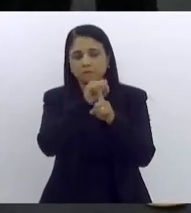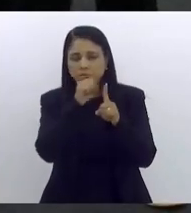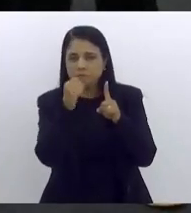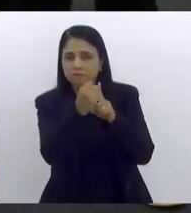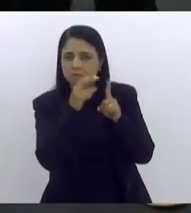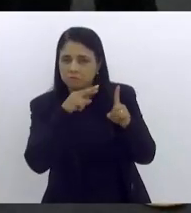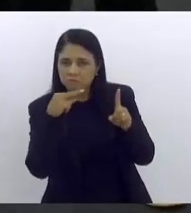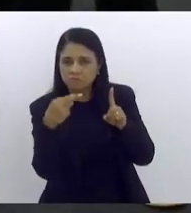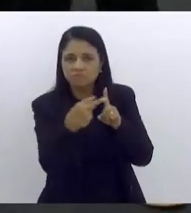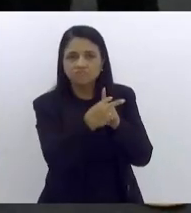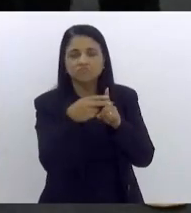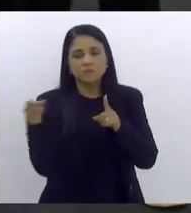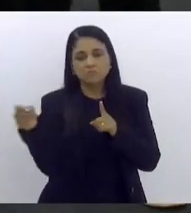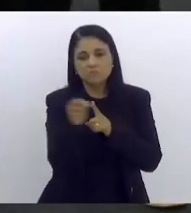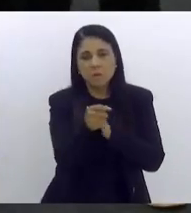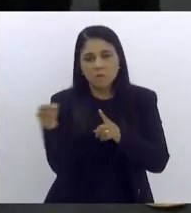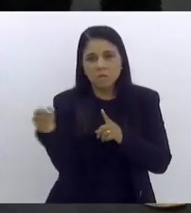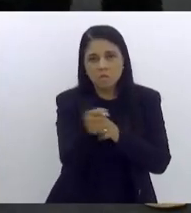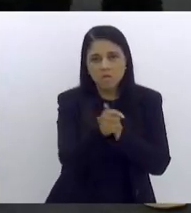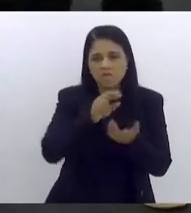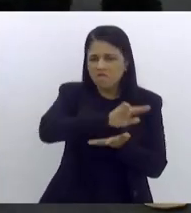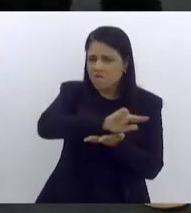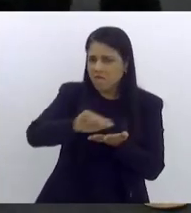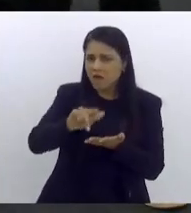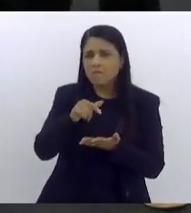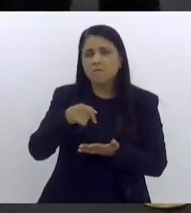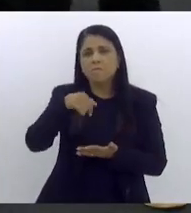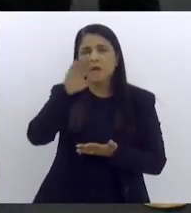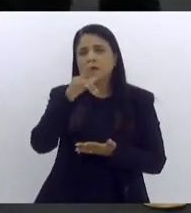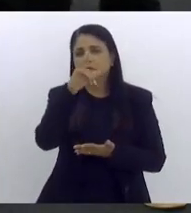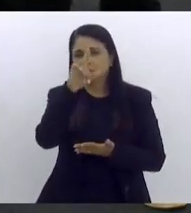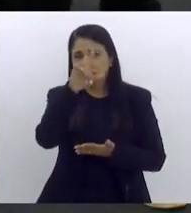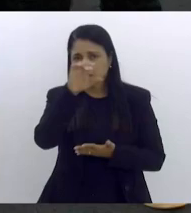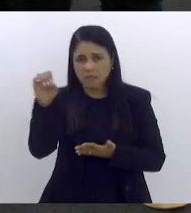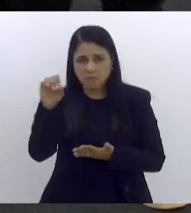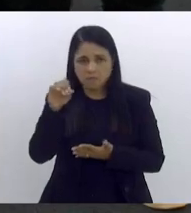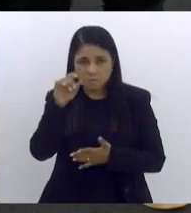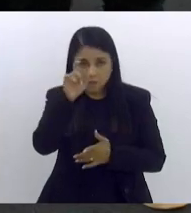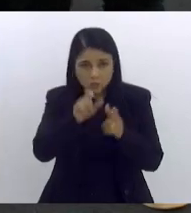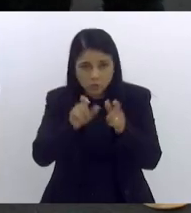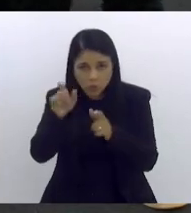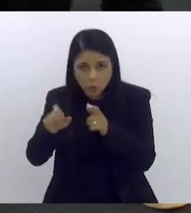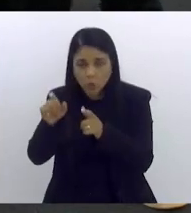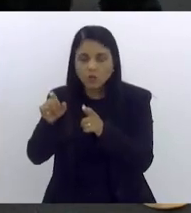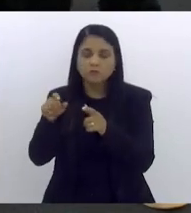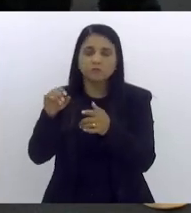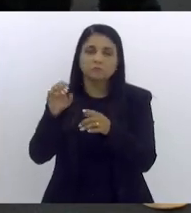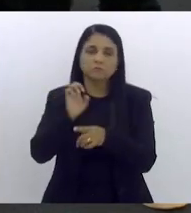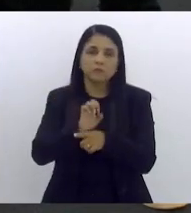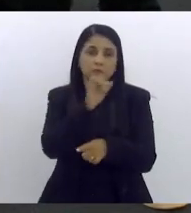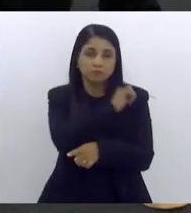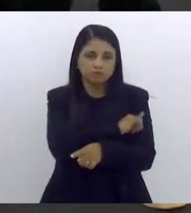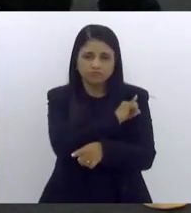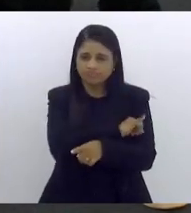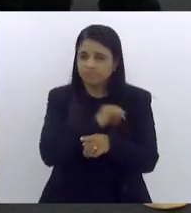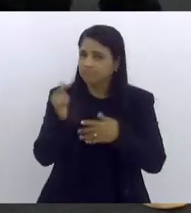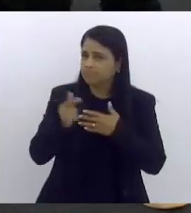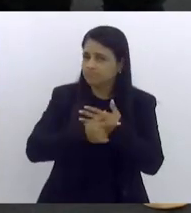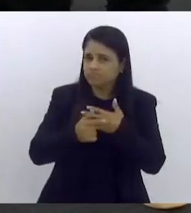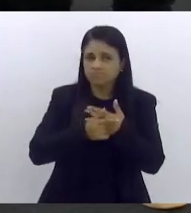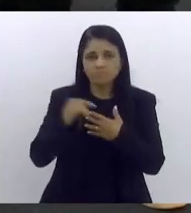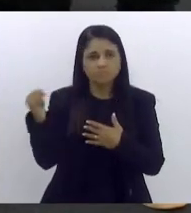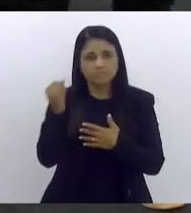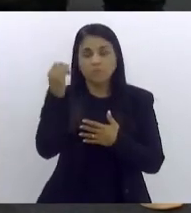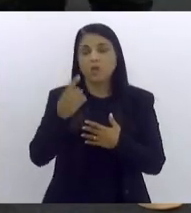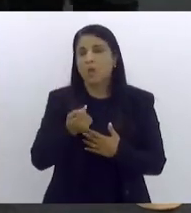ainda centenas de pessoas no estado do Rio de Janeiro, que cumpre um papel ambiental importante e que tem pouquíssimo apoio do